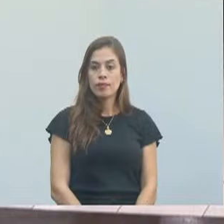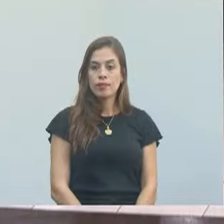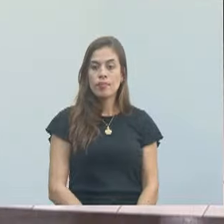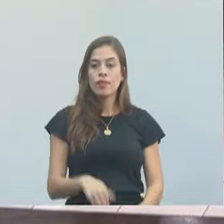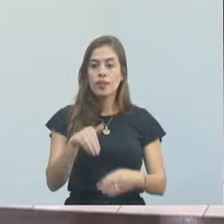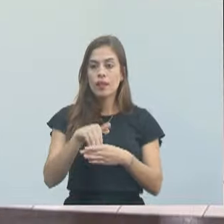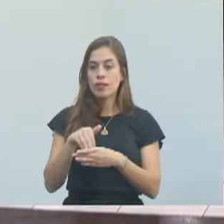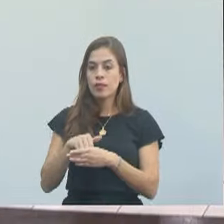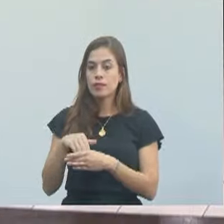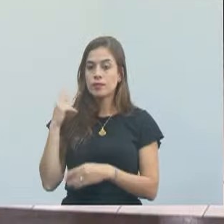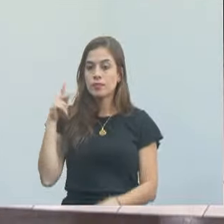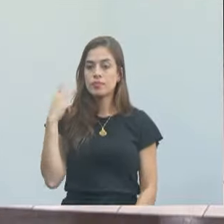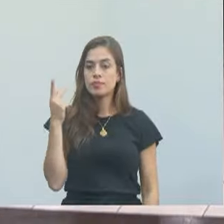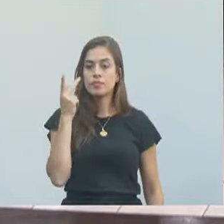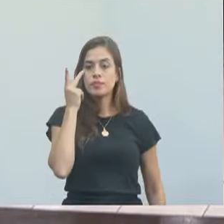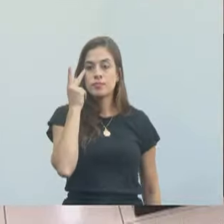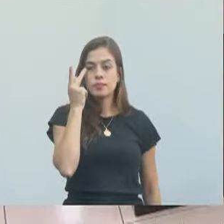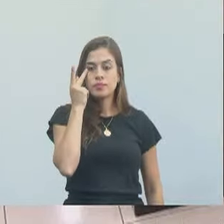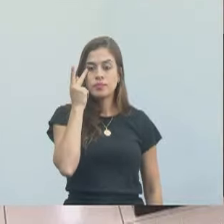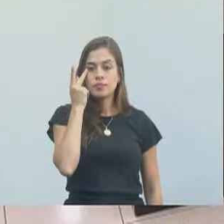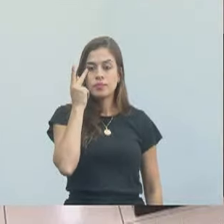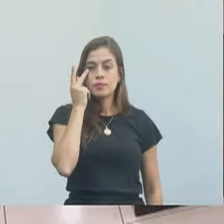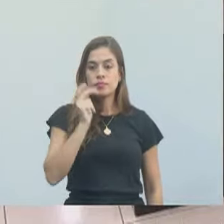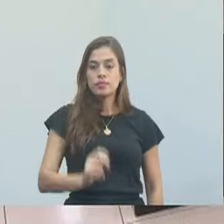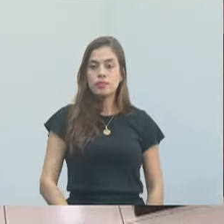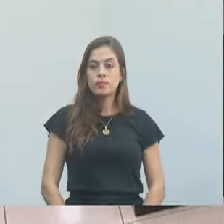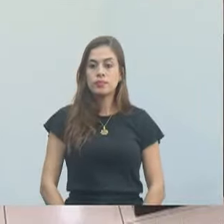Como vota o vereador Paulinho do Esporte?